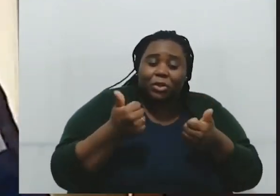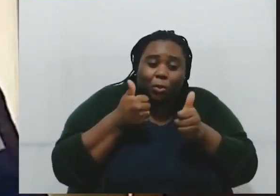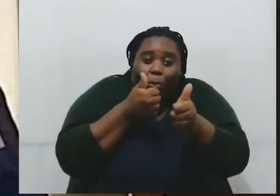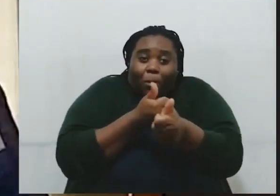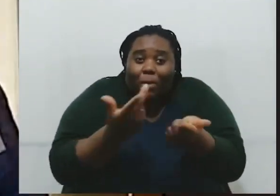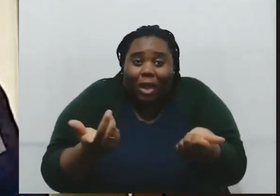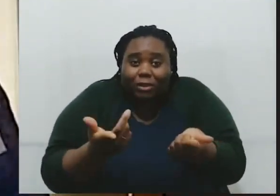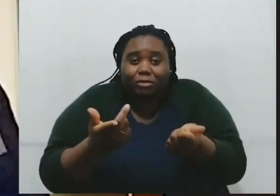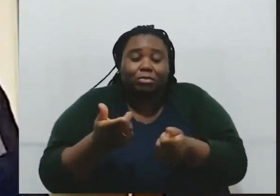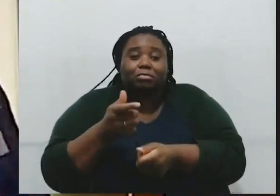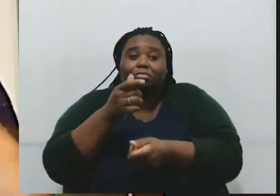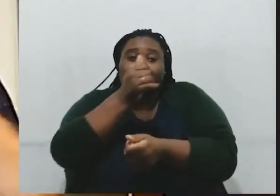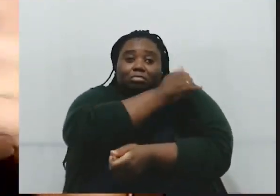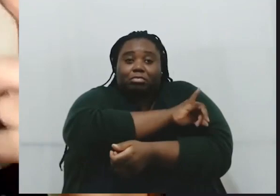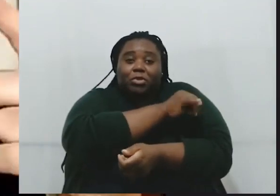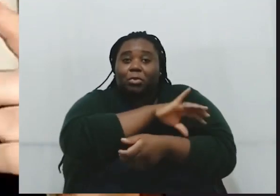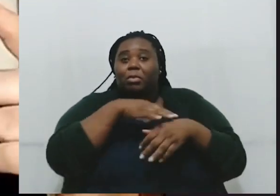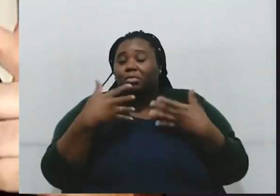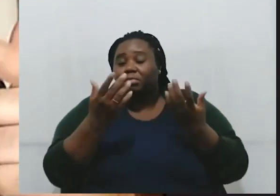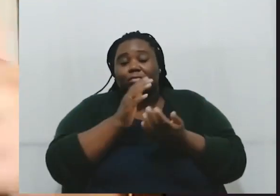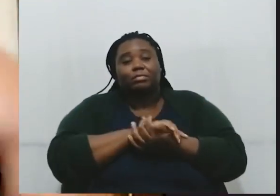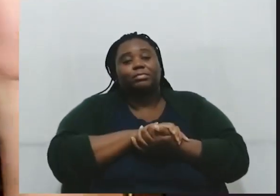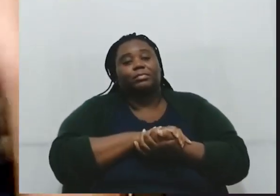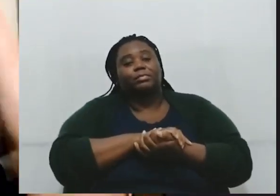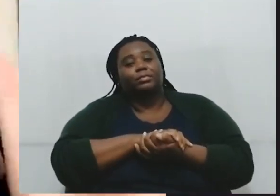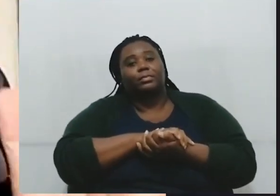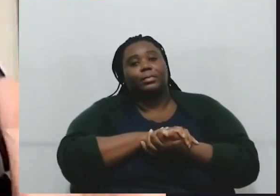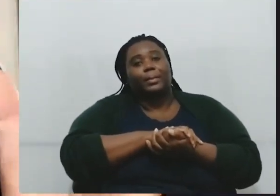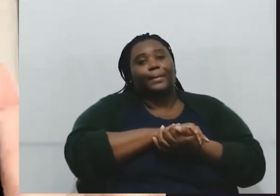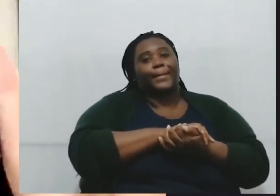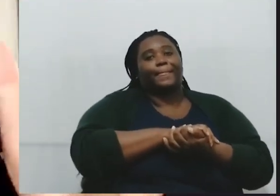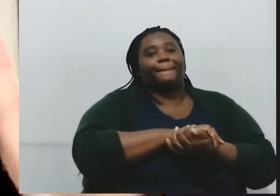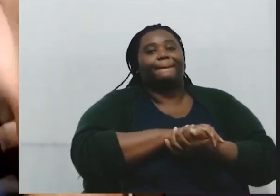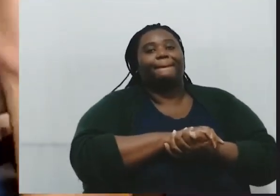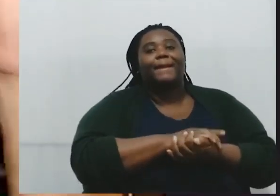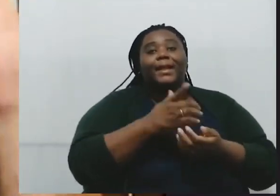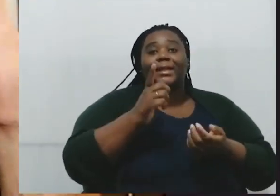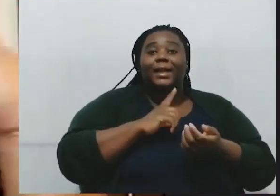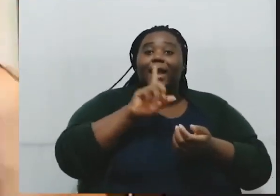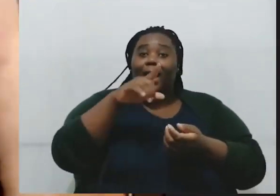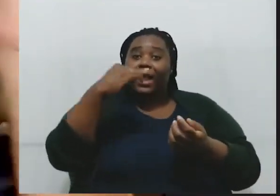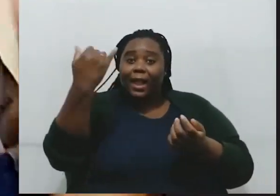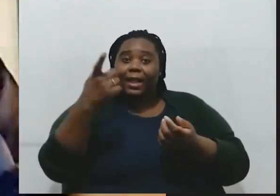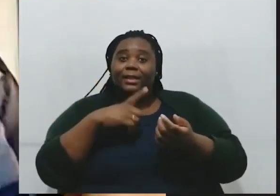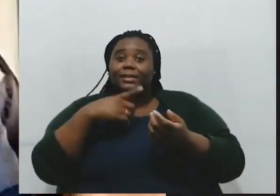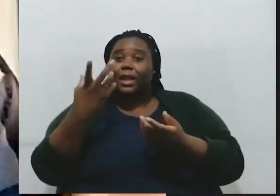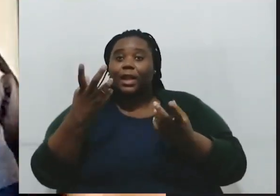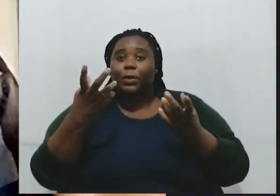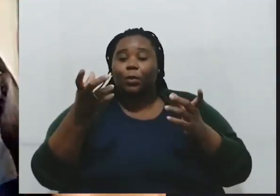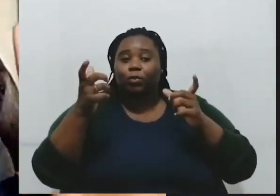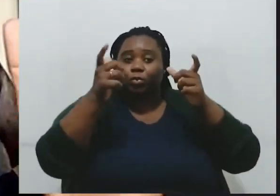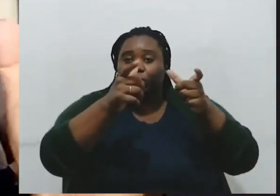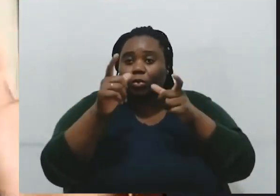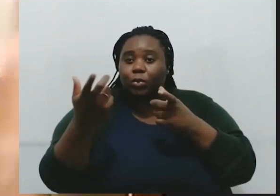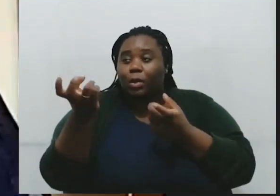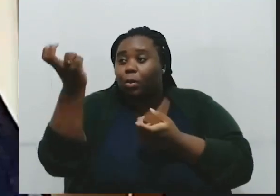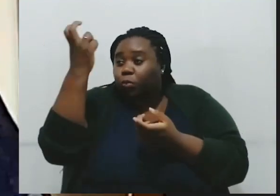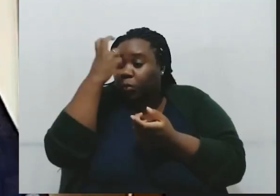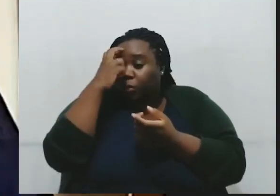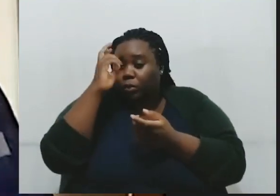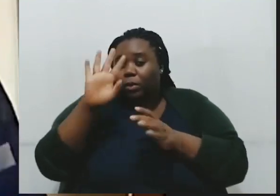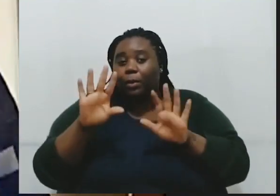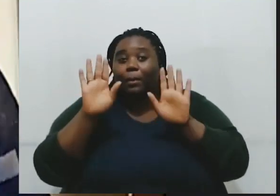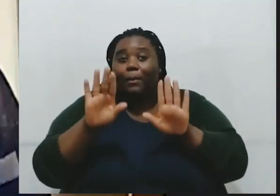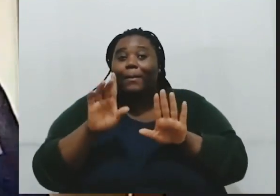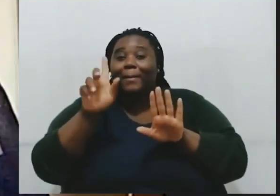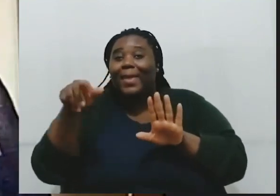cidade ela é muito servida de um ambiente cultural, mas que é um ambiente cultural museológico, digamos assim, né? Petrópolis é